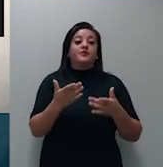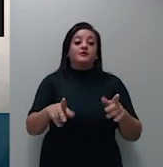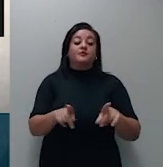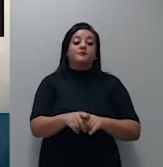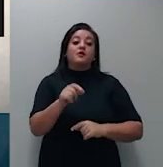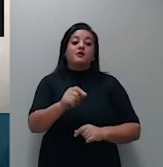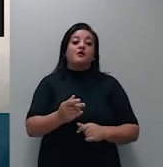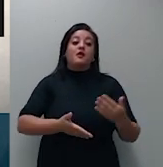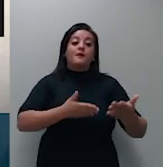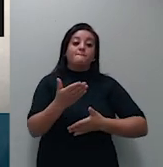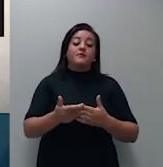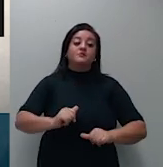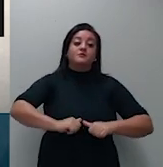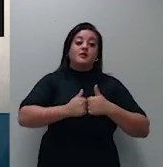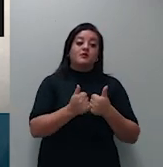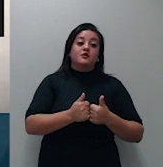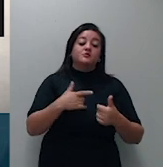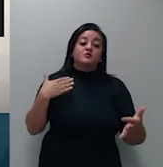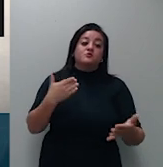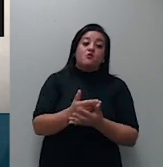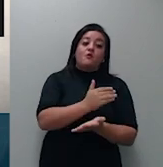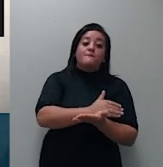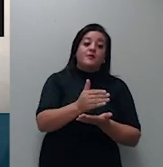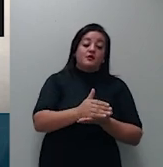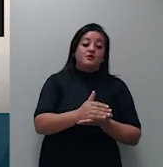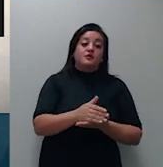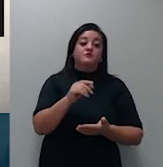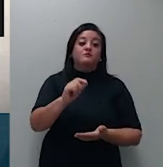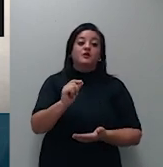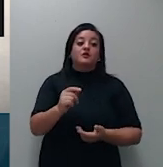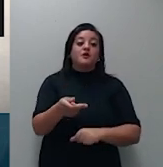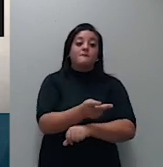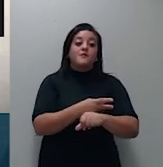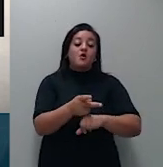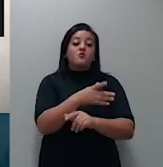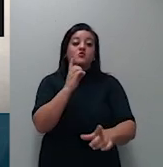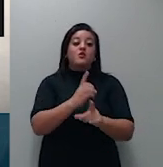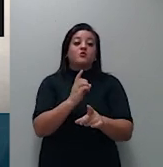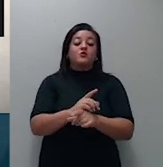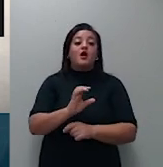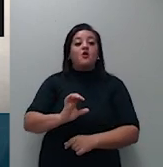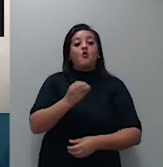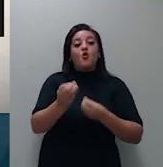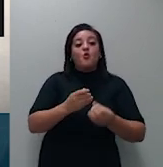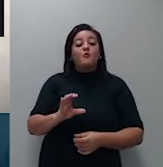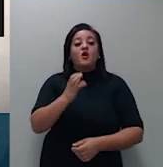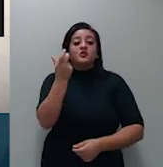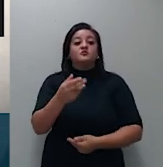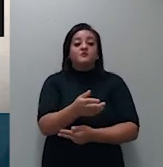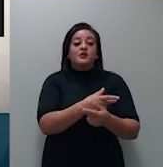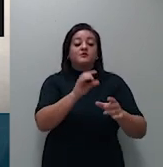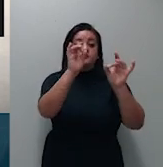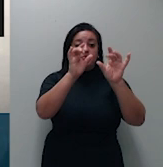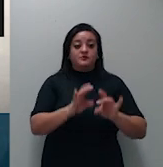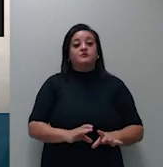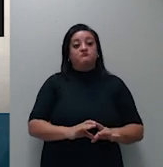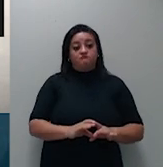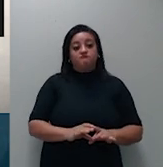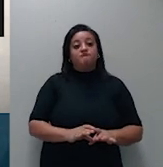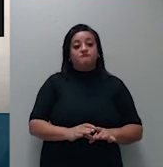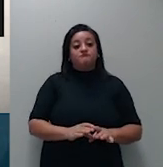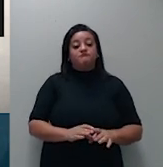incentivo que ele participe da recuperação desde o início para que se busque encontrar uma solução de mercado